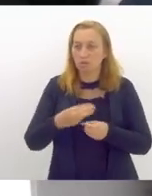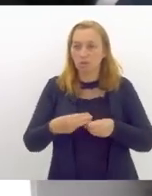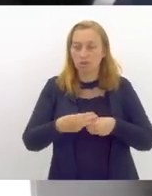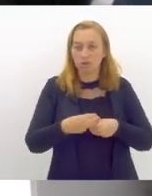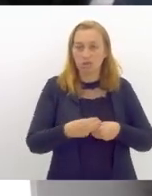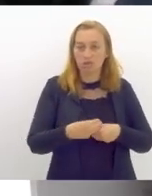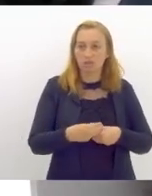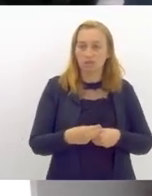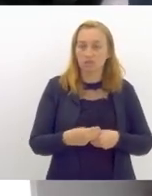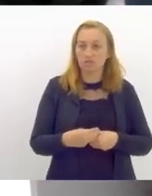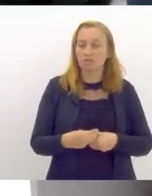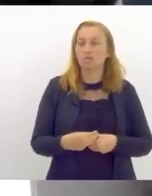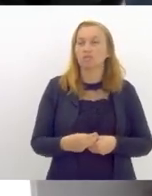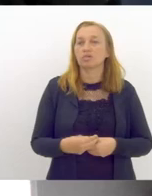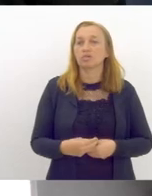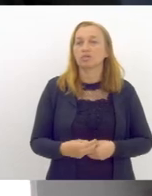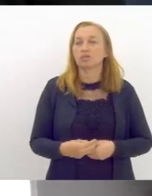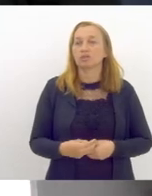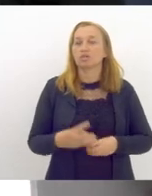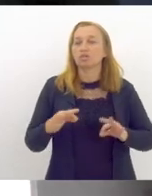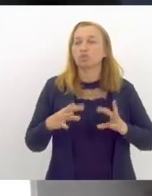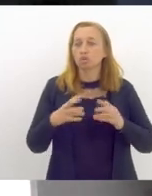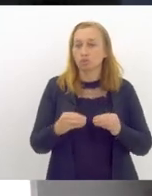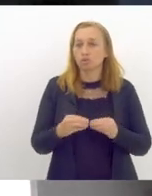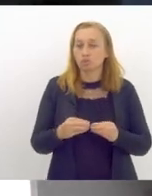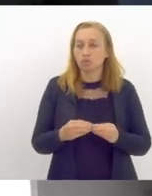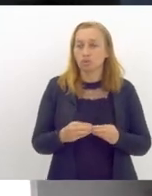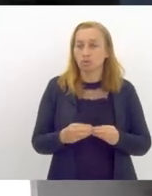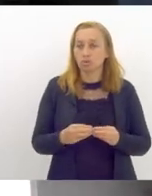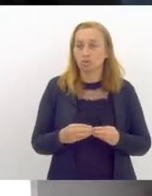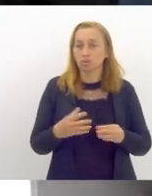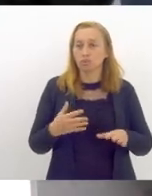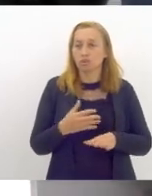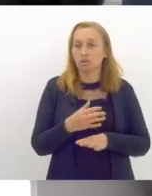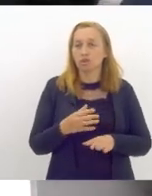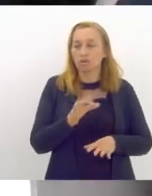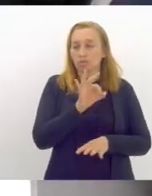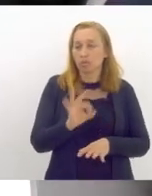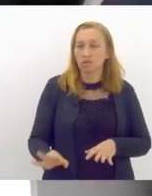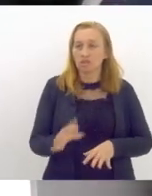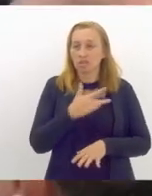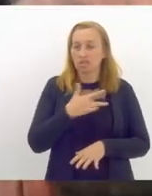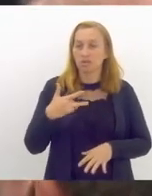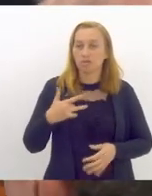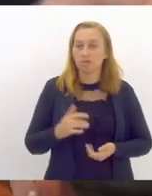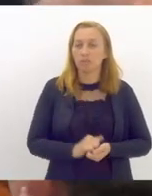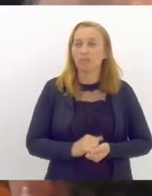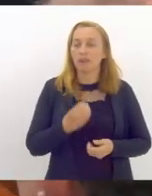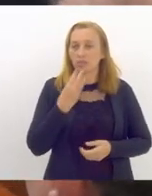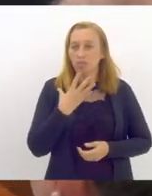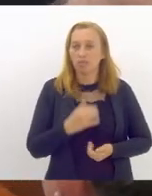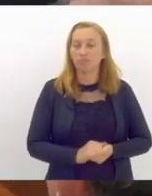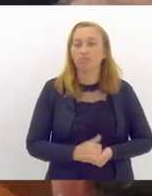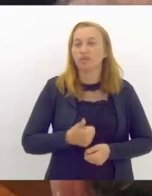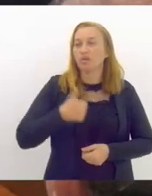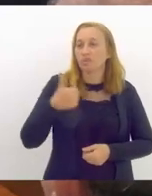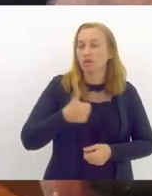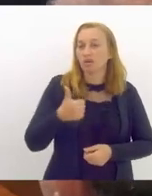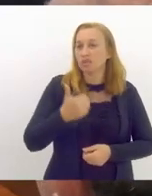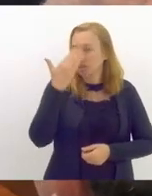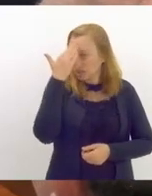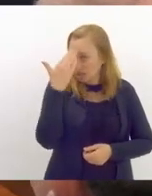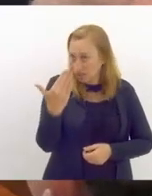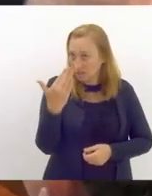mas por conta de tudo que para atingiu o percentual lá da Saúde bom primeiro eu queria